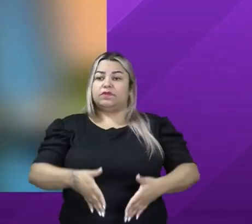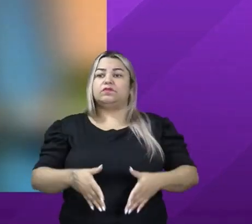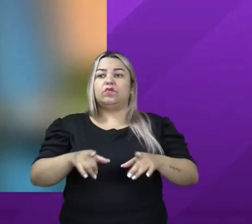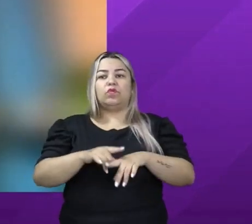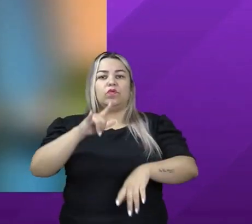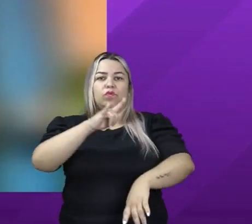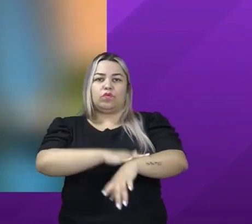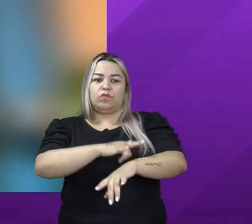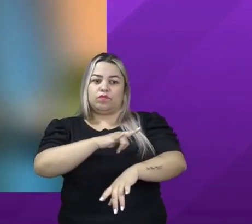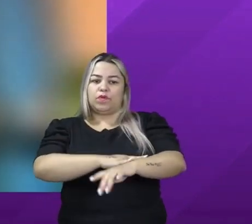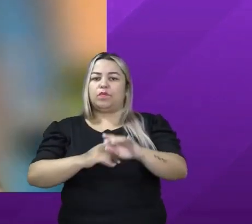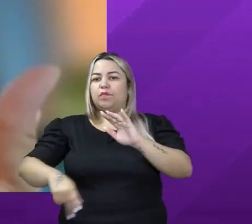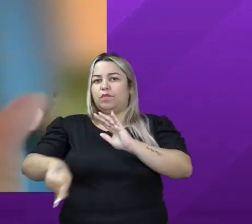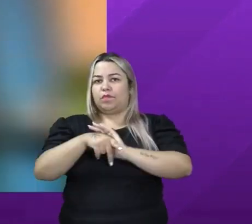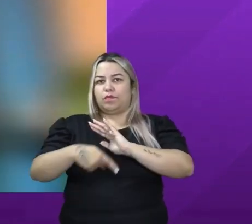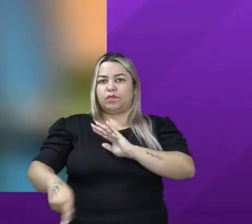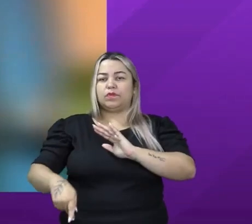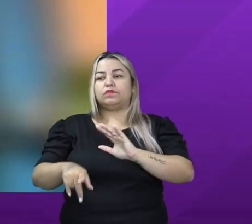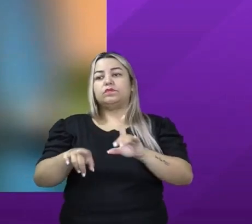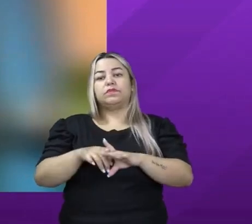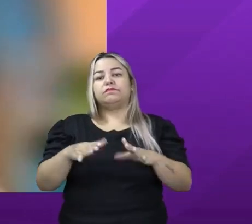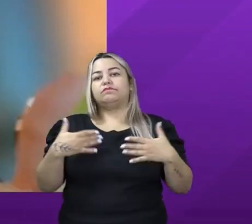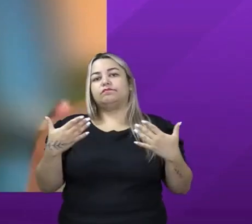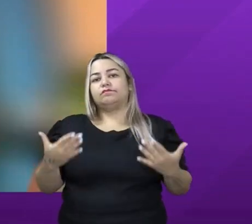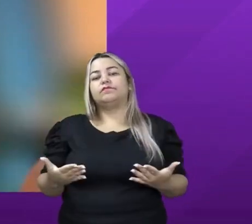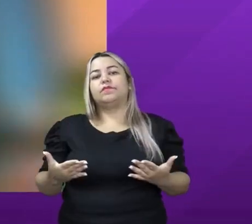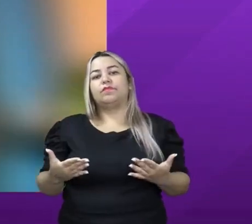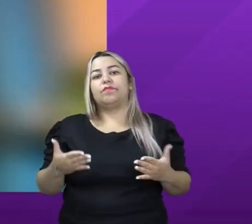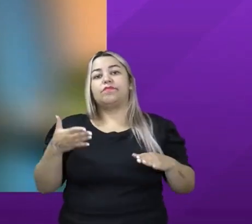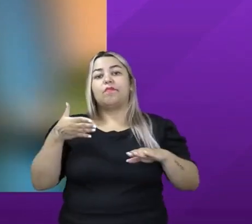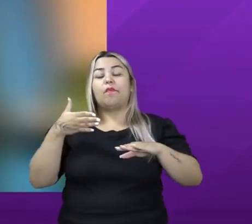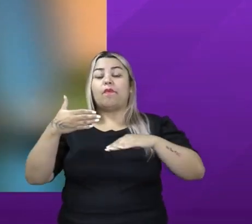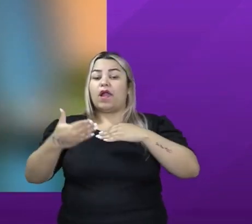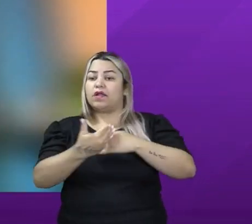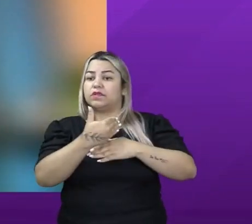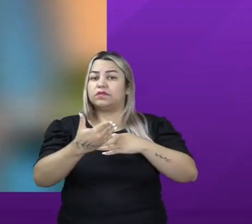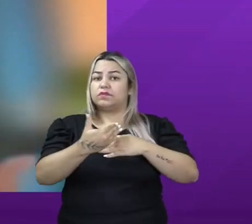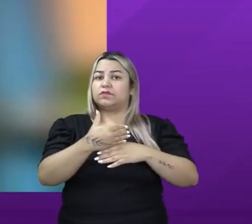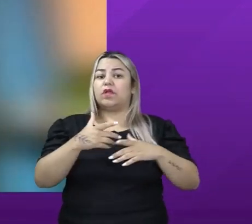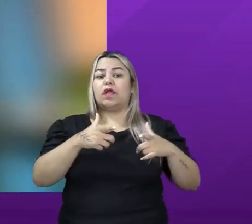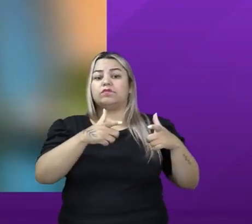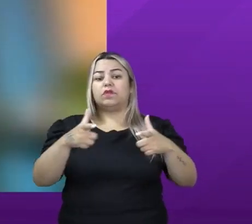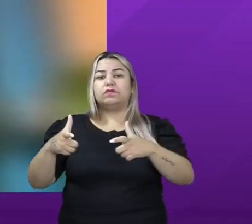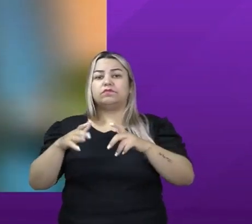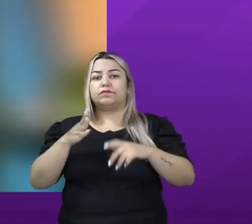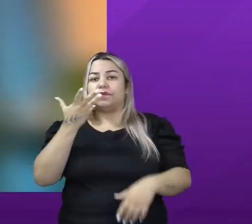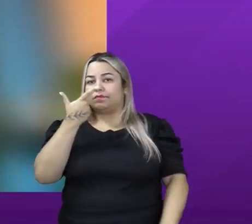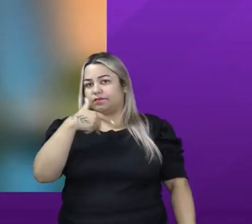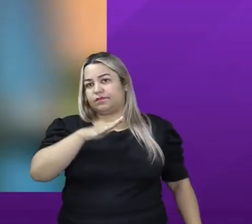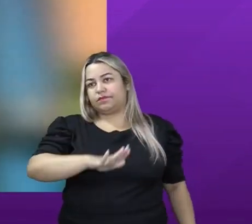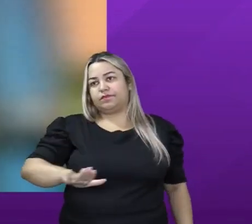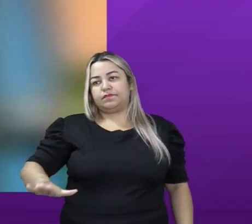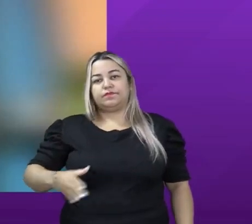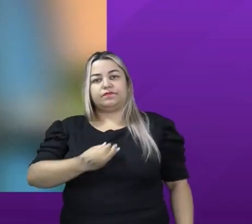banheiros exclusivos, como, enfim, acesso a espaço que as crianças possam estar. Sempre